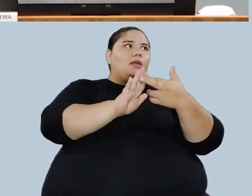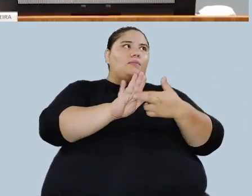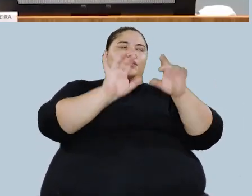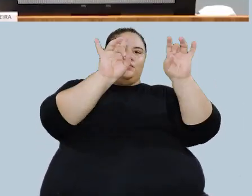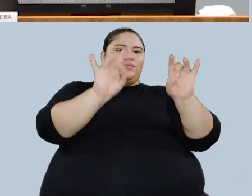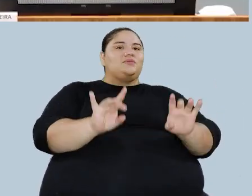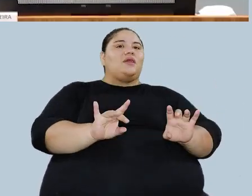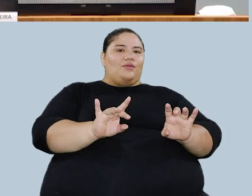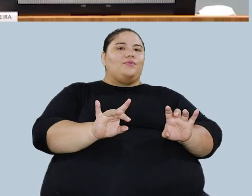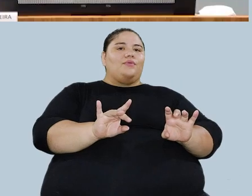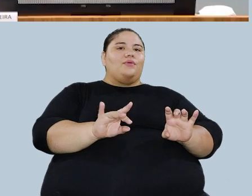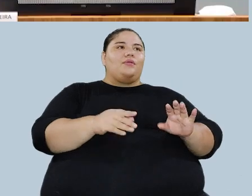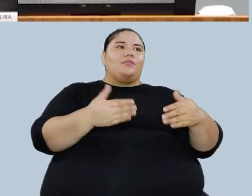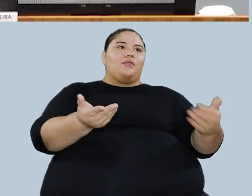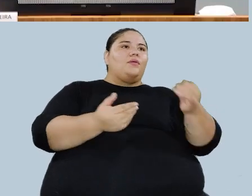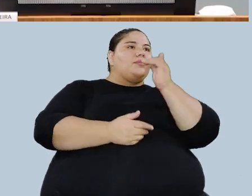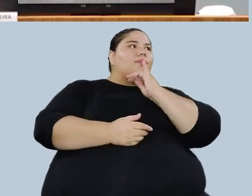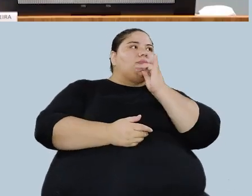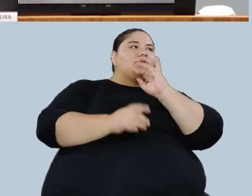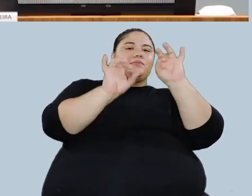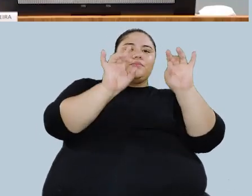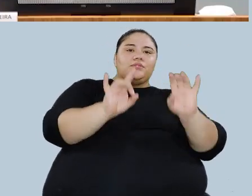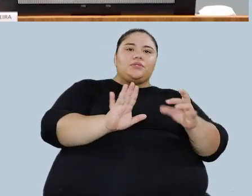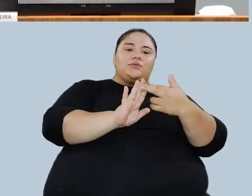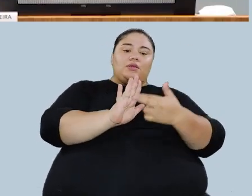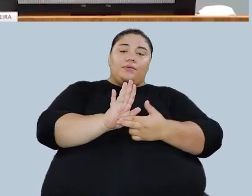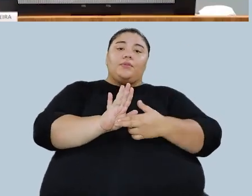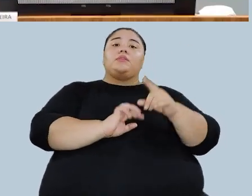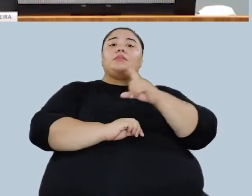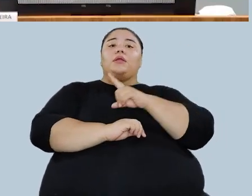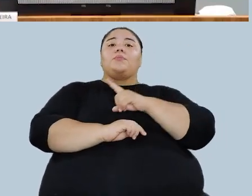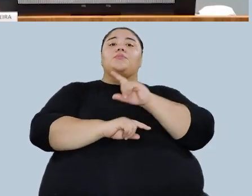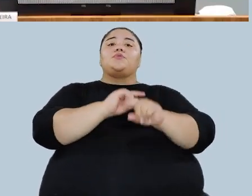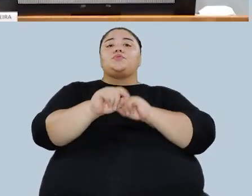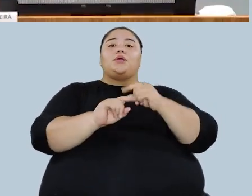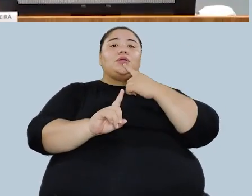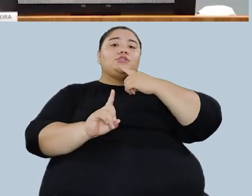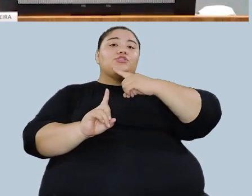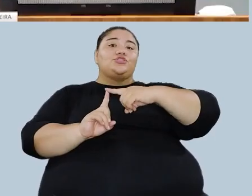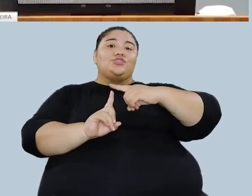regime especial, né? Então, diante de um regime especial, nós temos que ter a